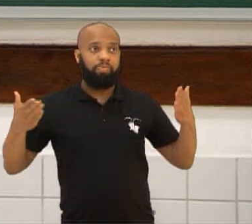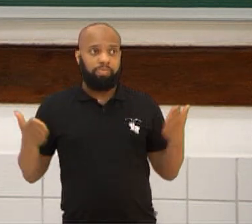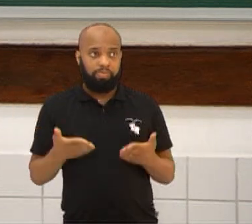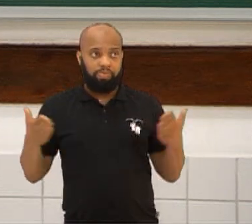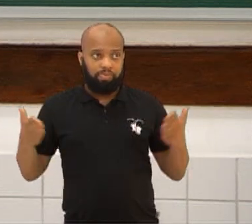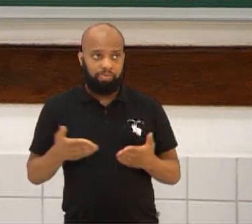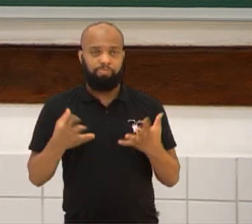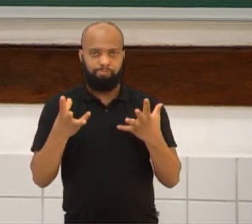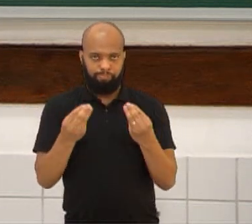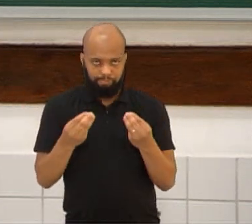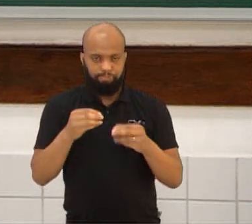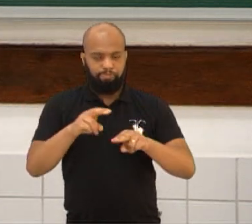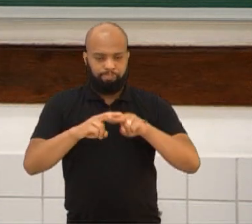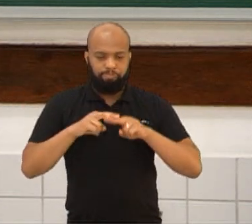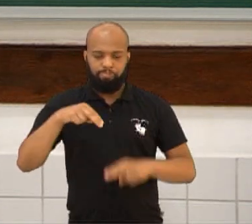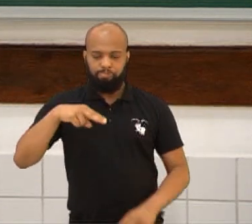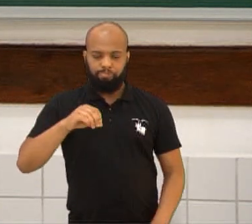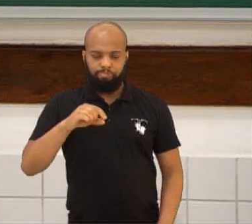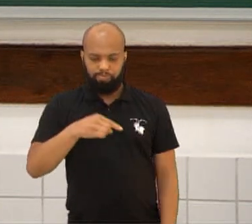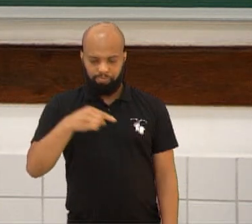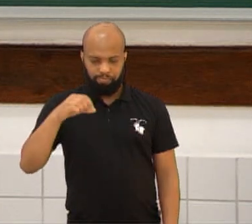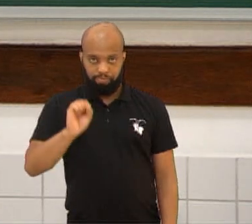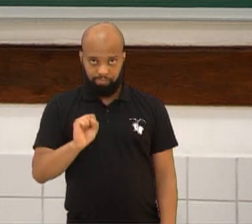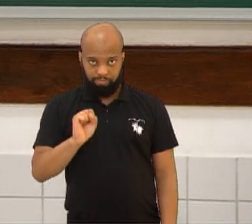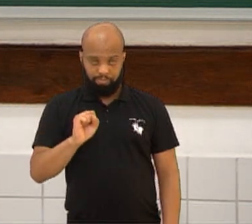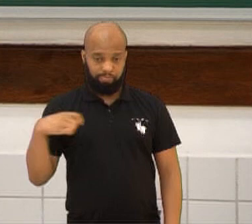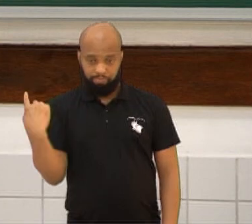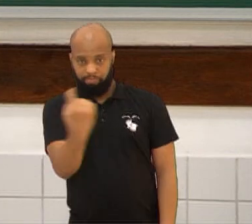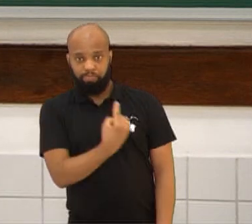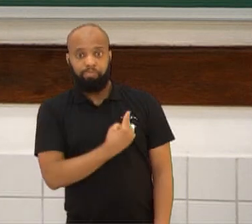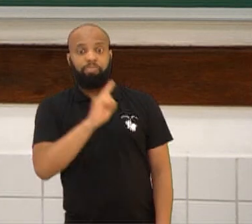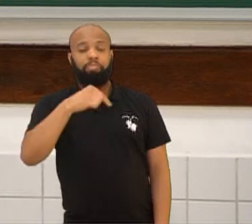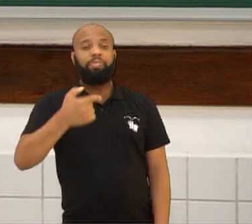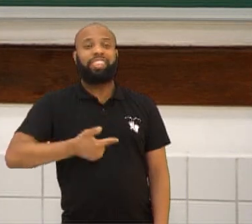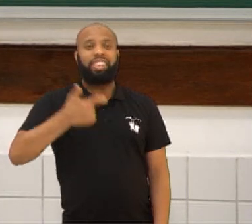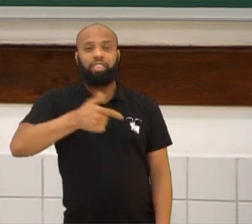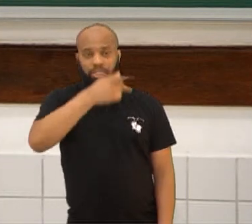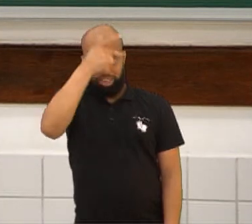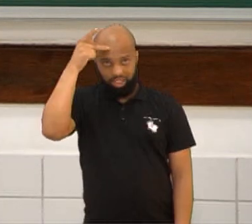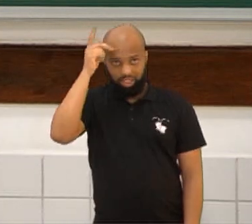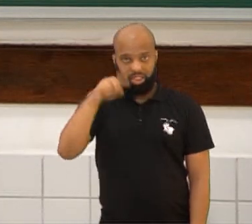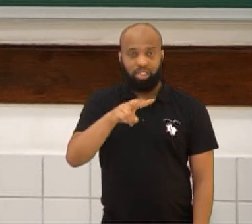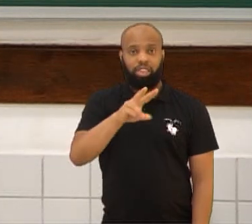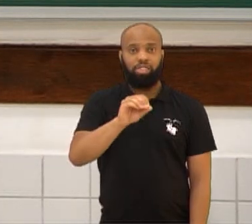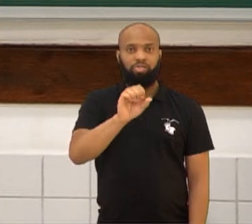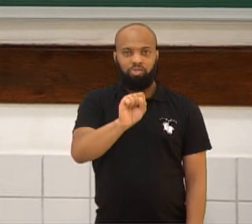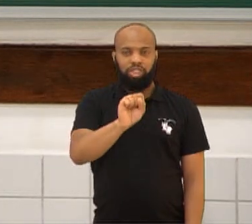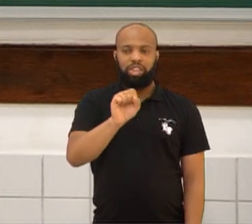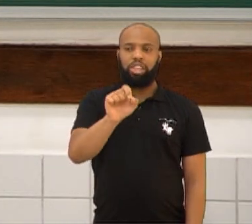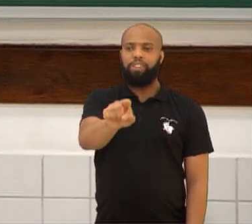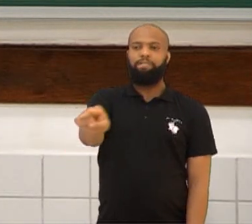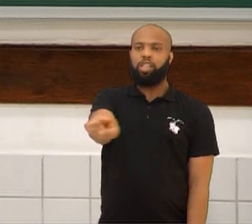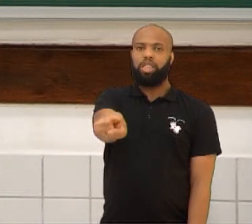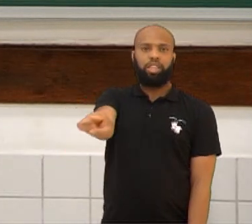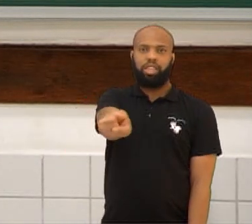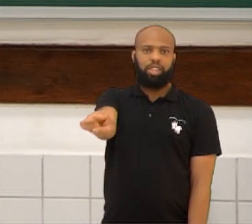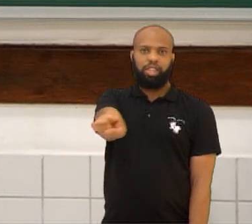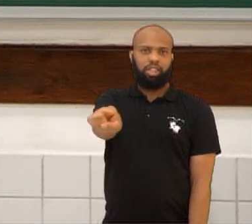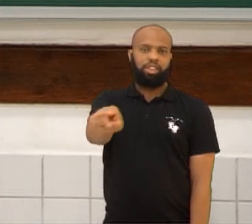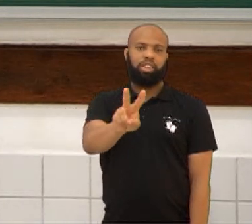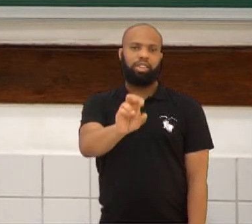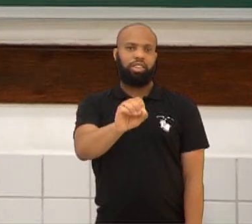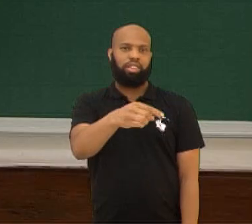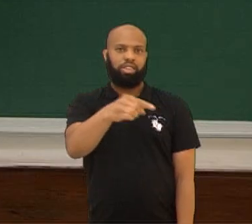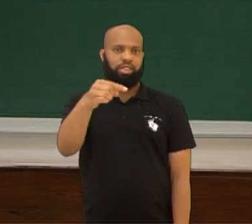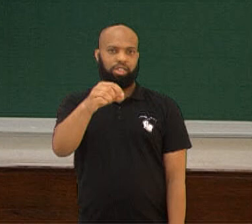por isso nós. Depois, segunda pessoa é vós. Pessoal, em língua portuguesa,